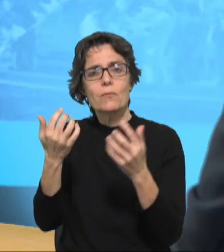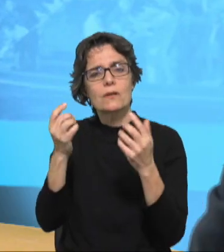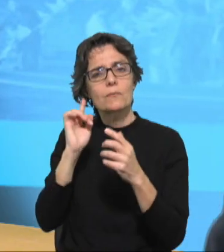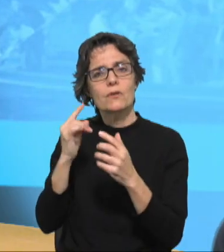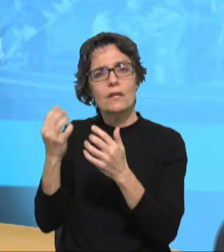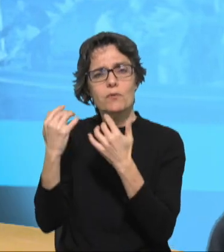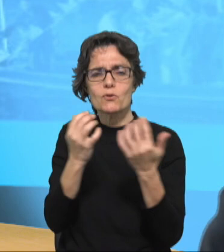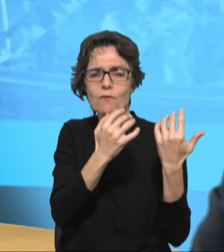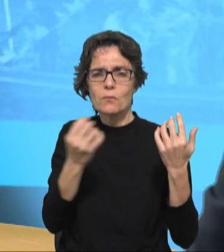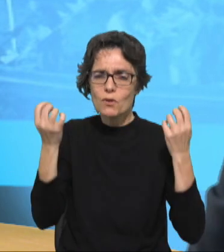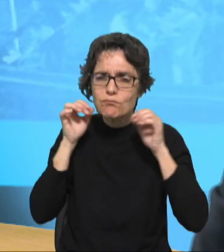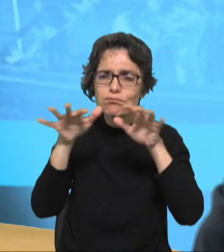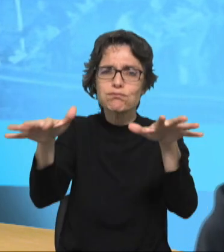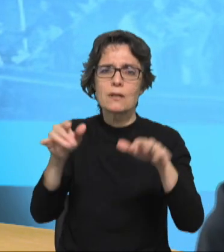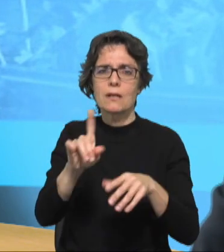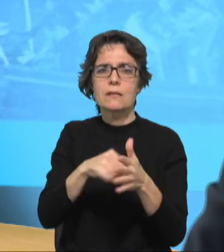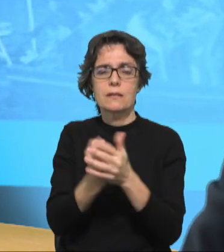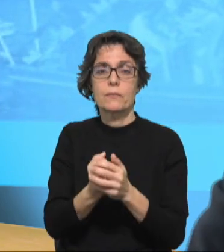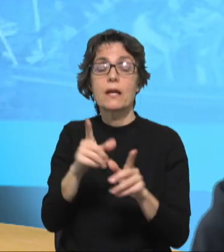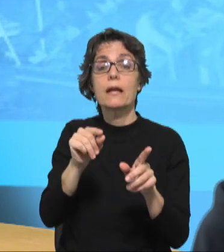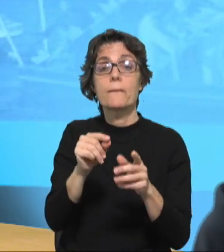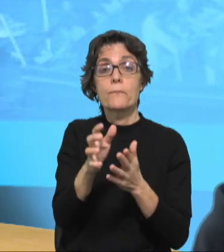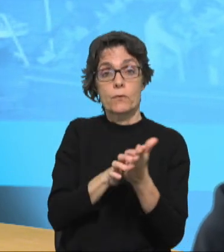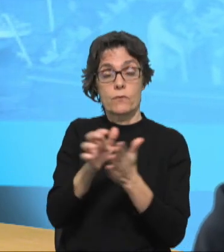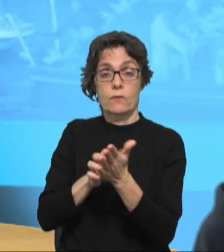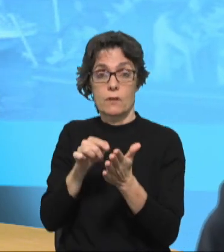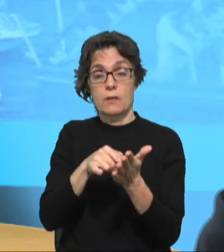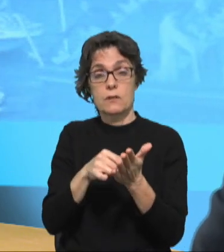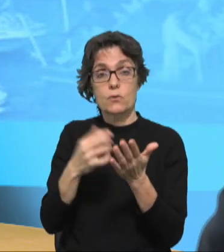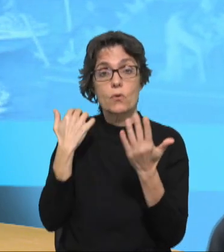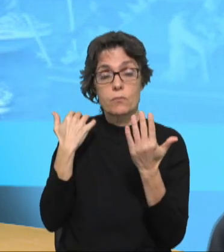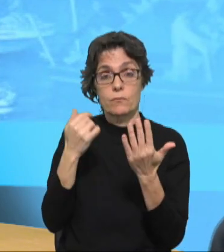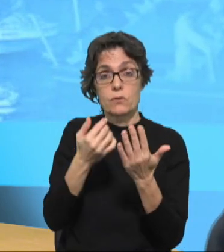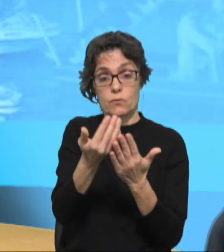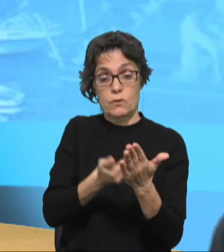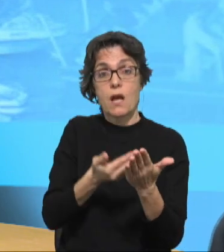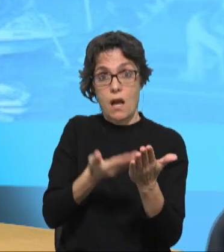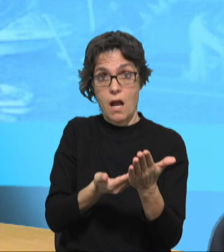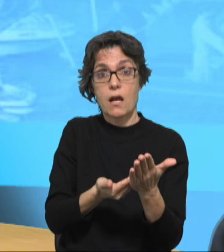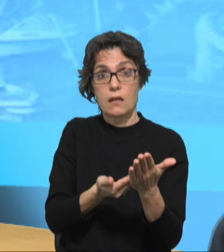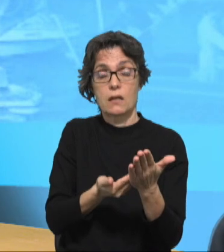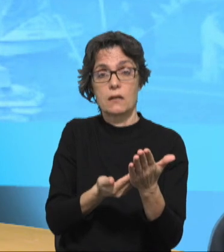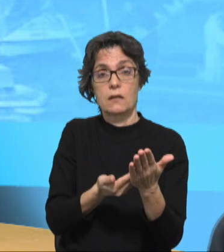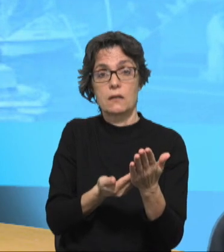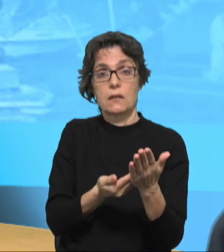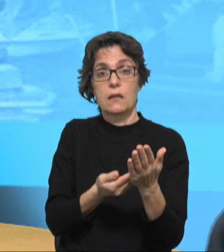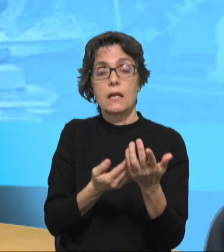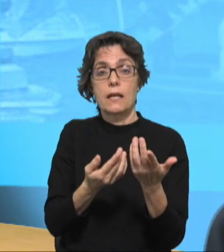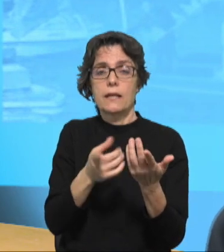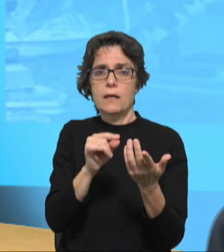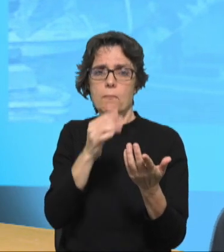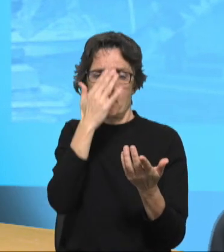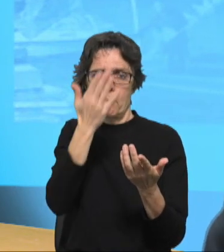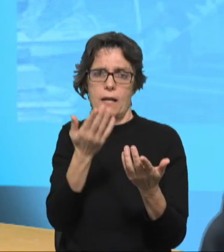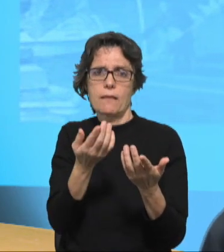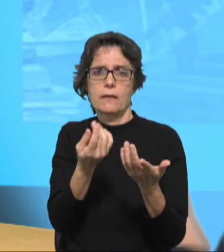quer dizer que a notícia não esteja lá, claro, e não seja dada nos parâmetros da deontologia